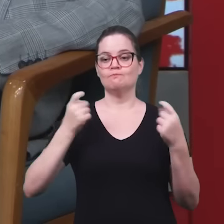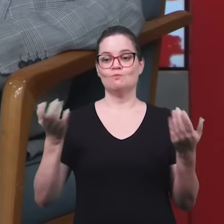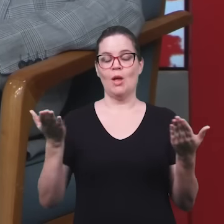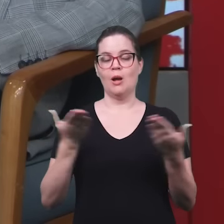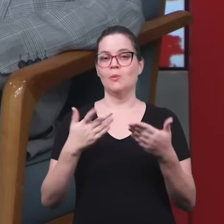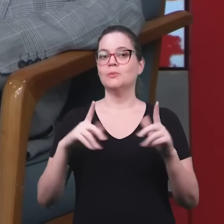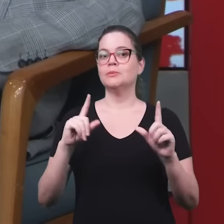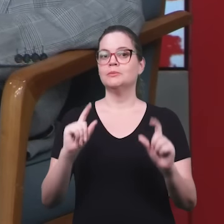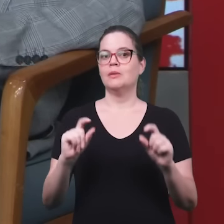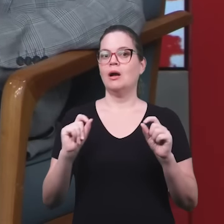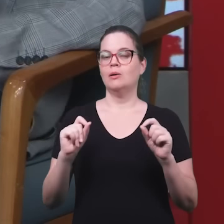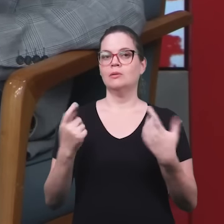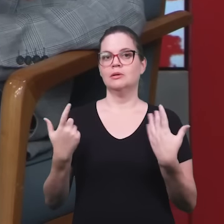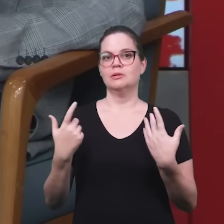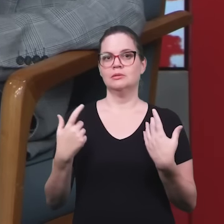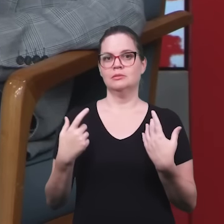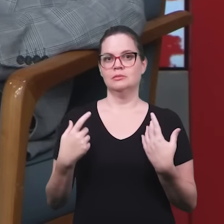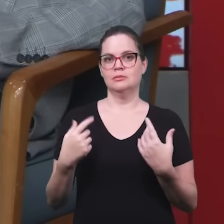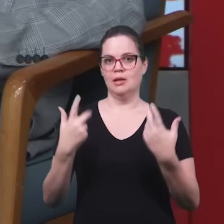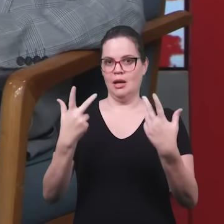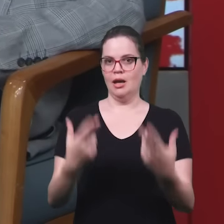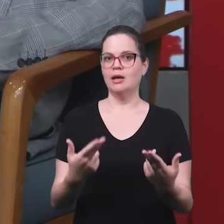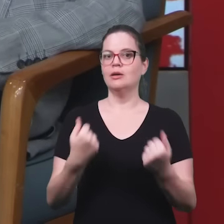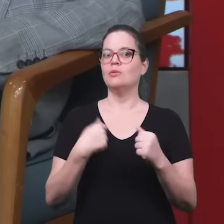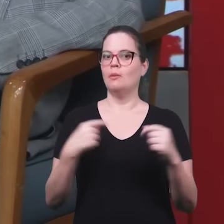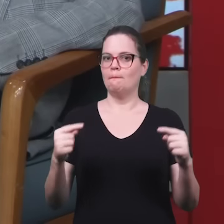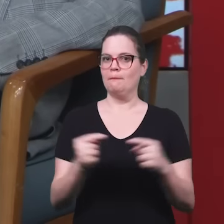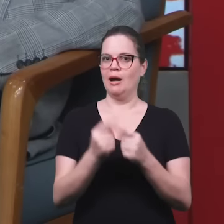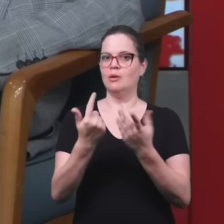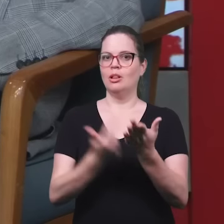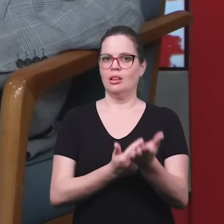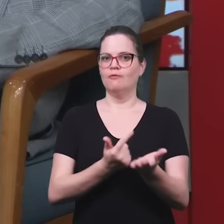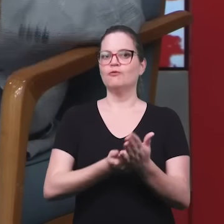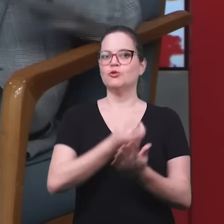momento com a carta de Judas.